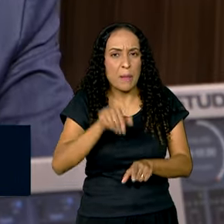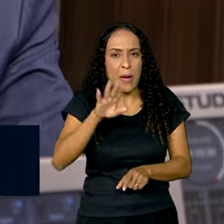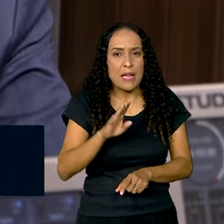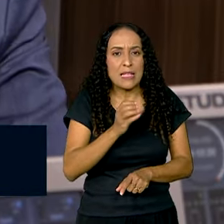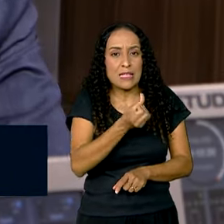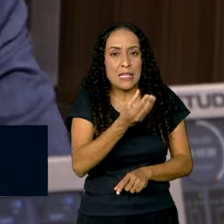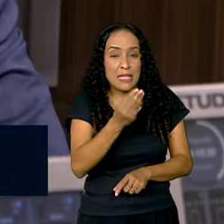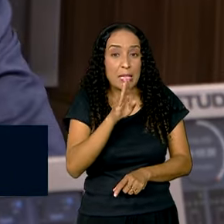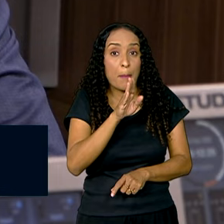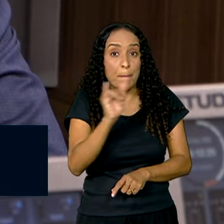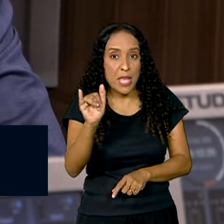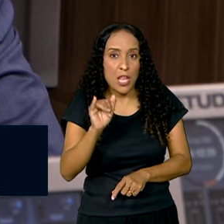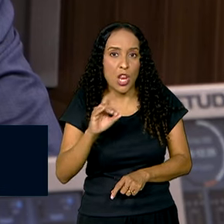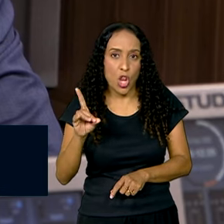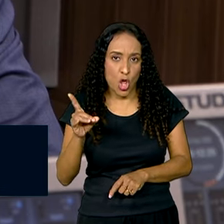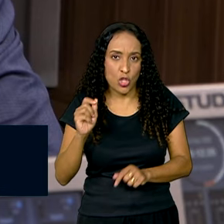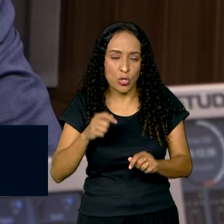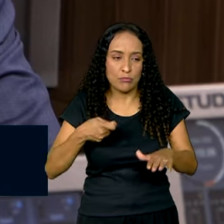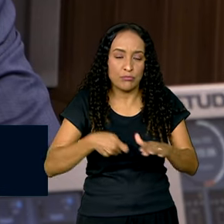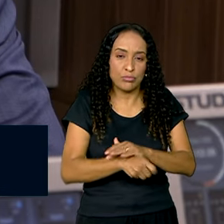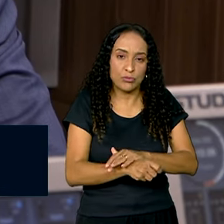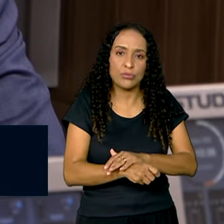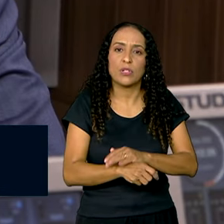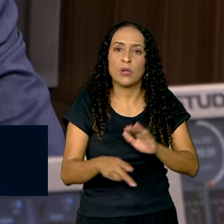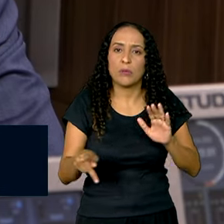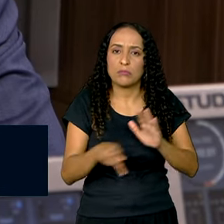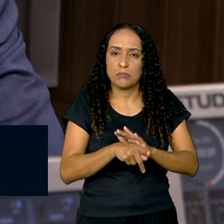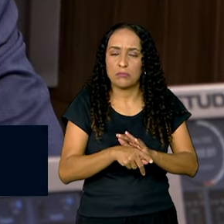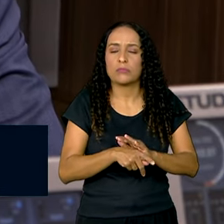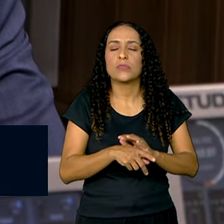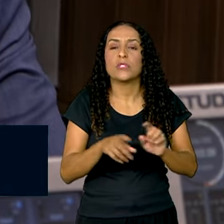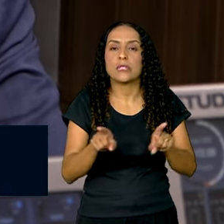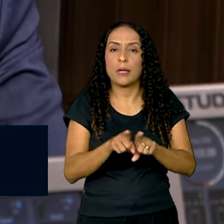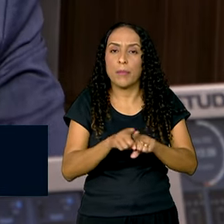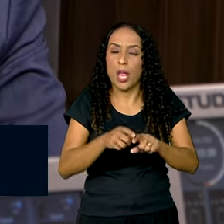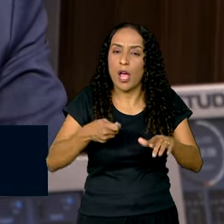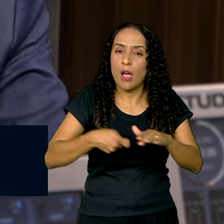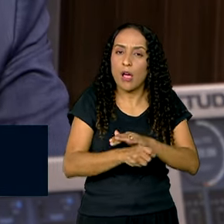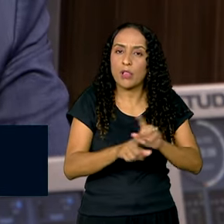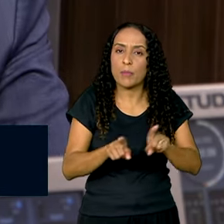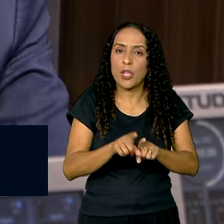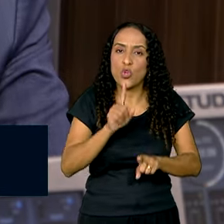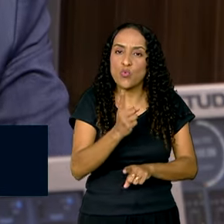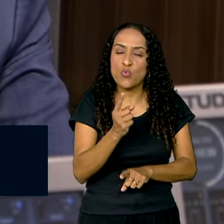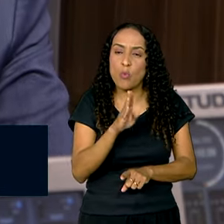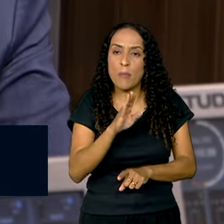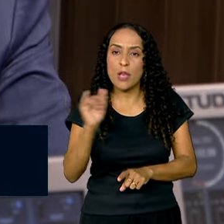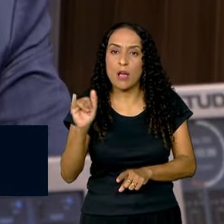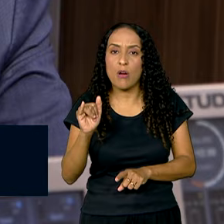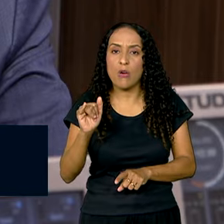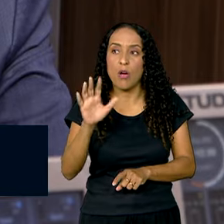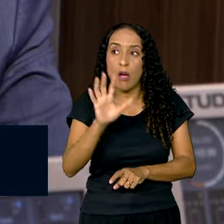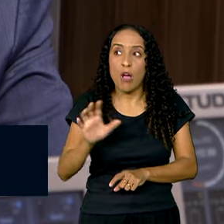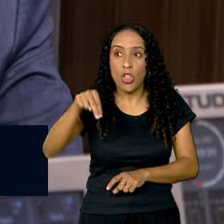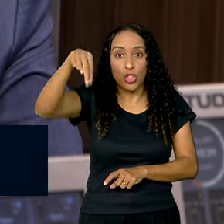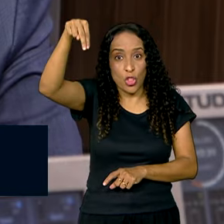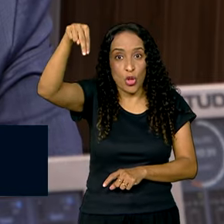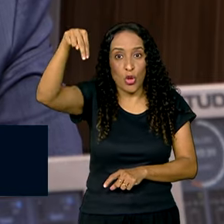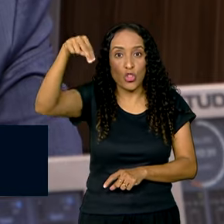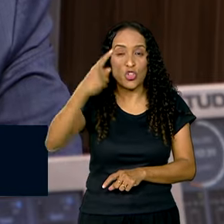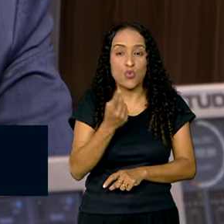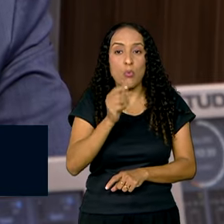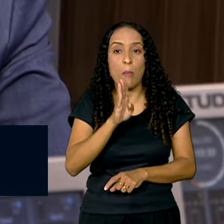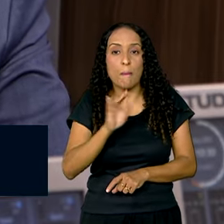bi dos fundos de constitucionais a gente tem reservado aí eh um bi pra região norte um bi pra região